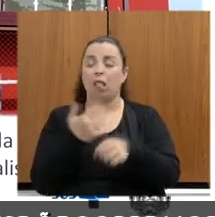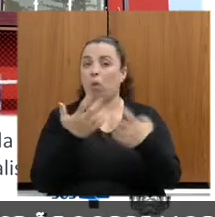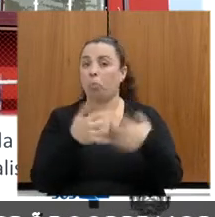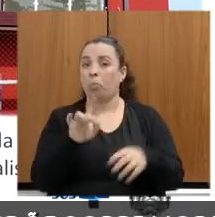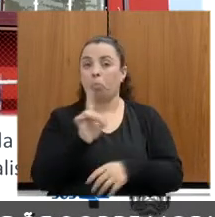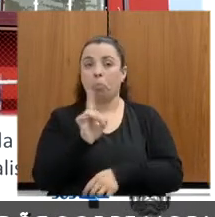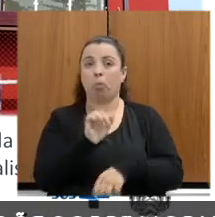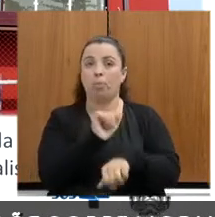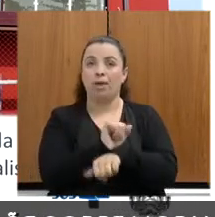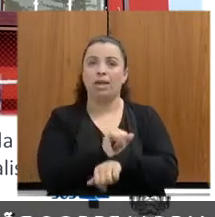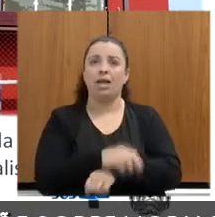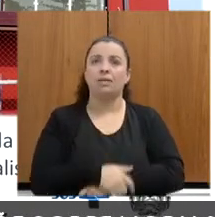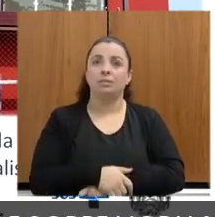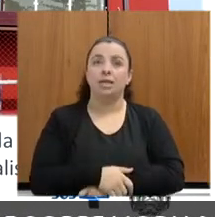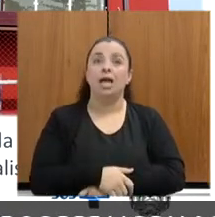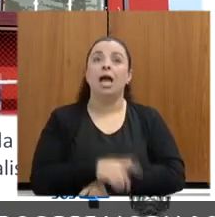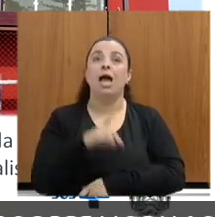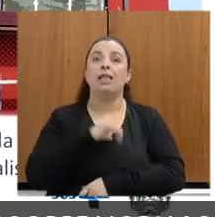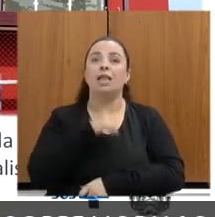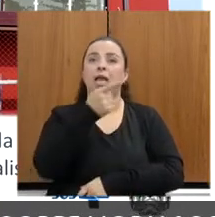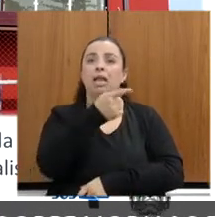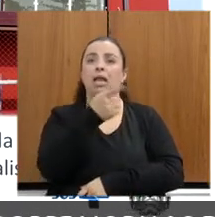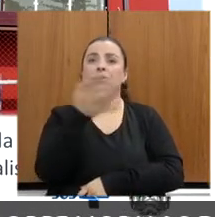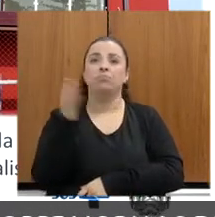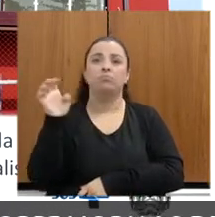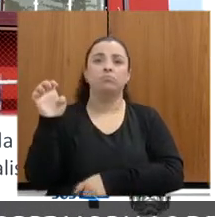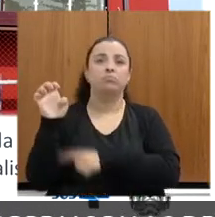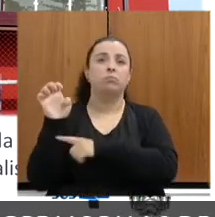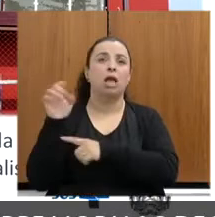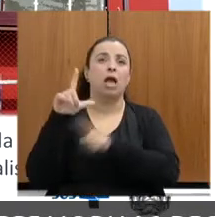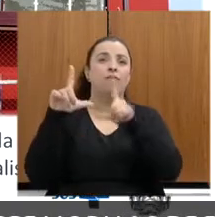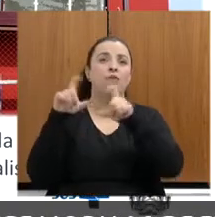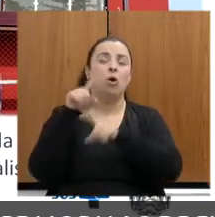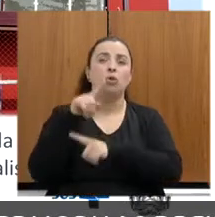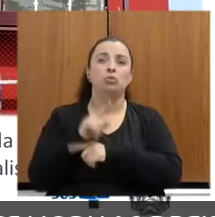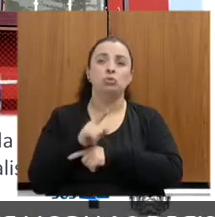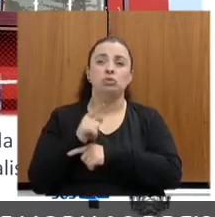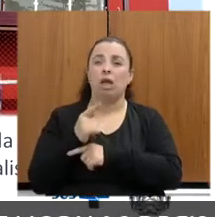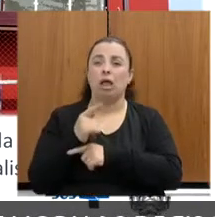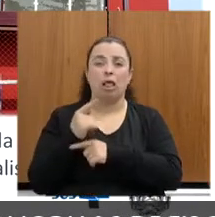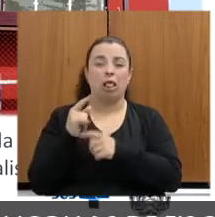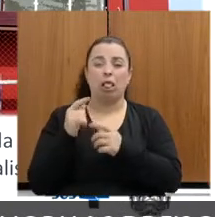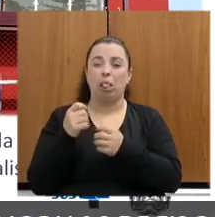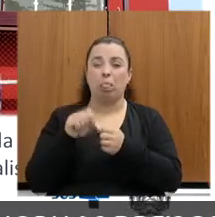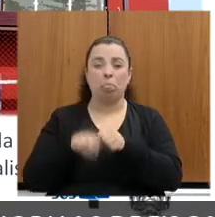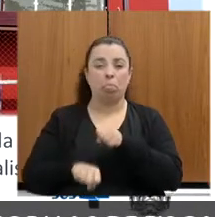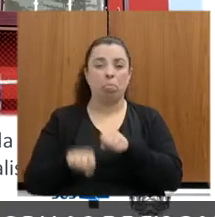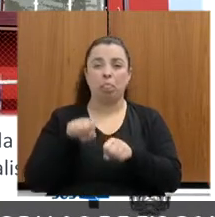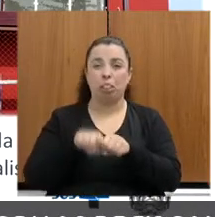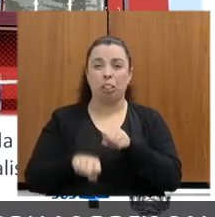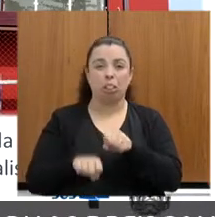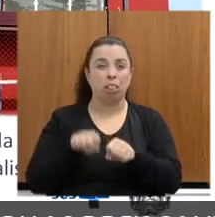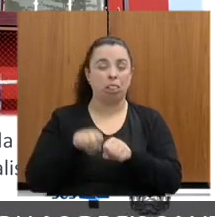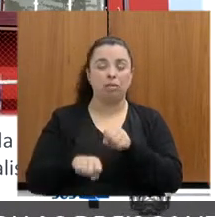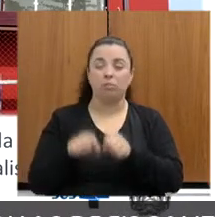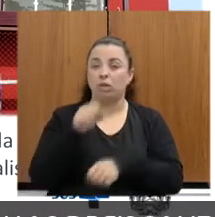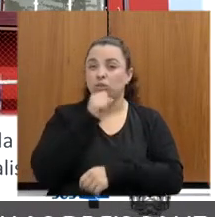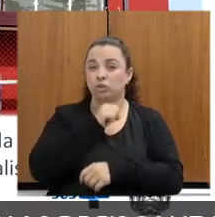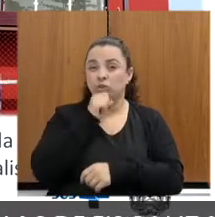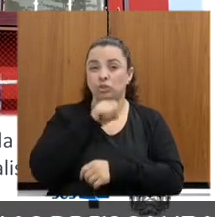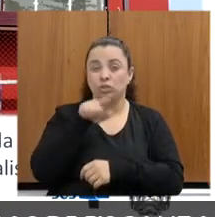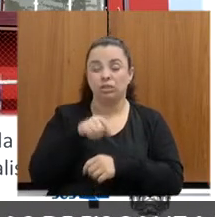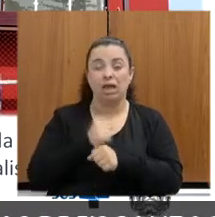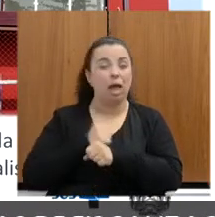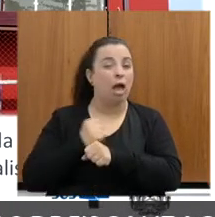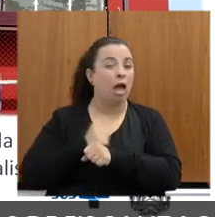uma UBS já enferrujada e resoluções de 2012 e 2013 estão muito antigas